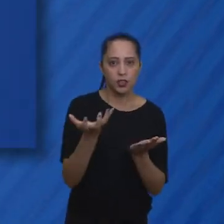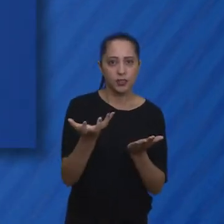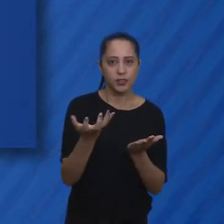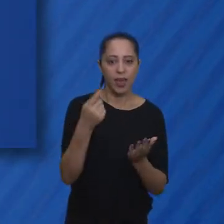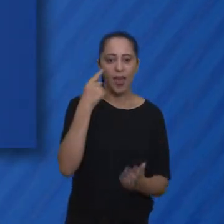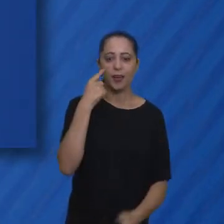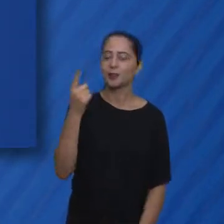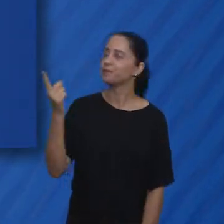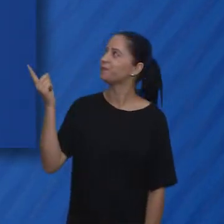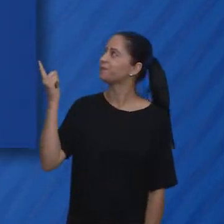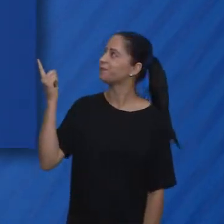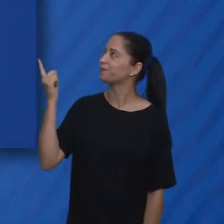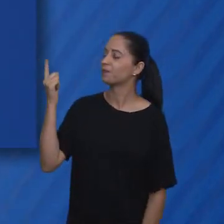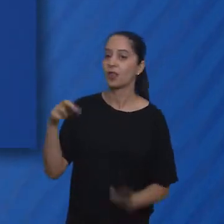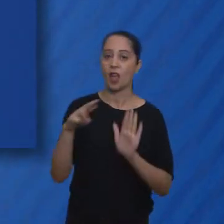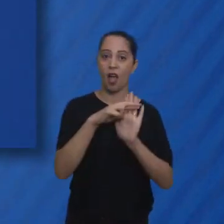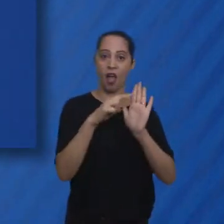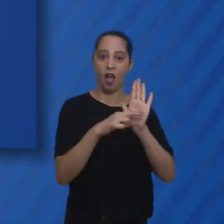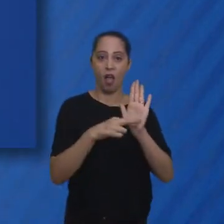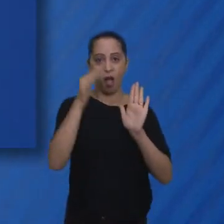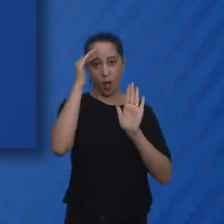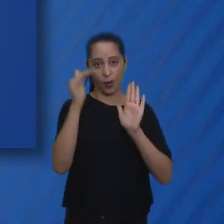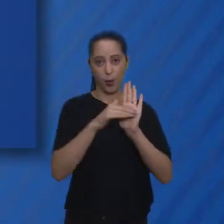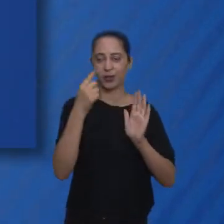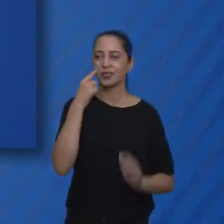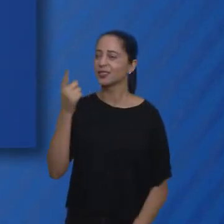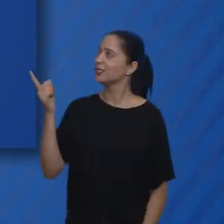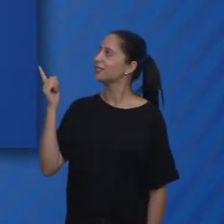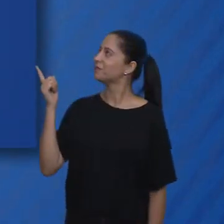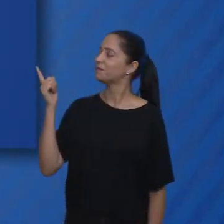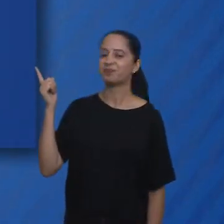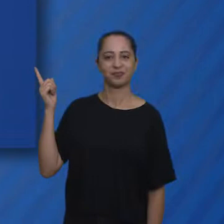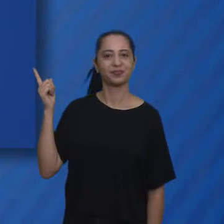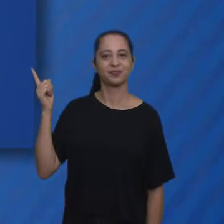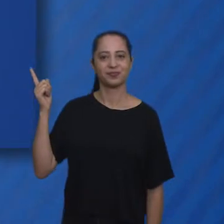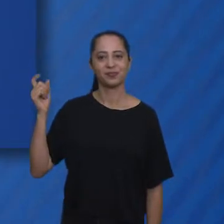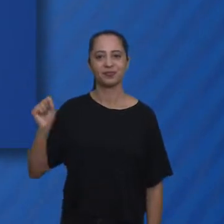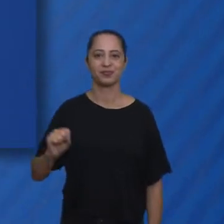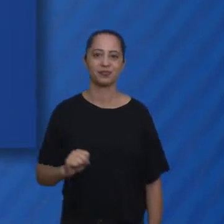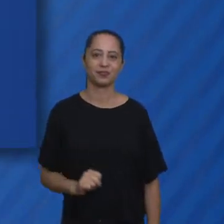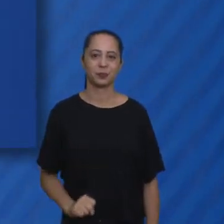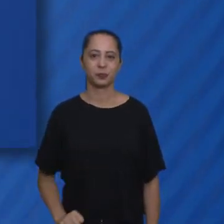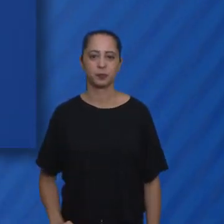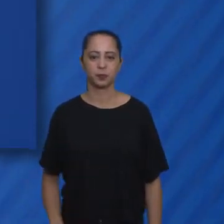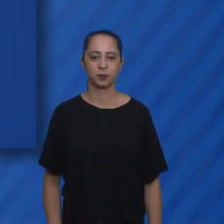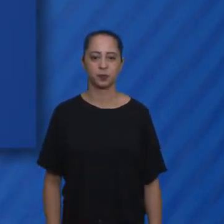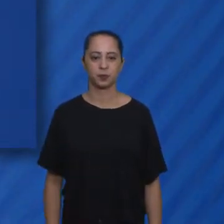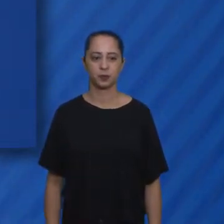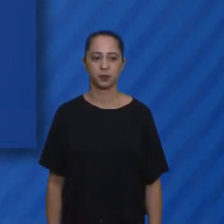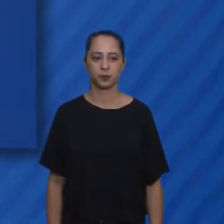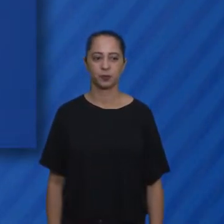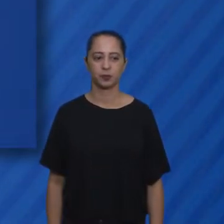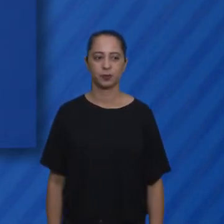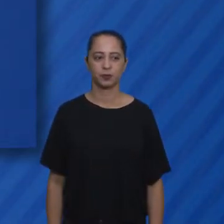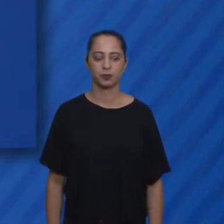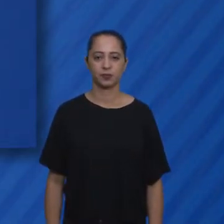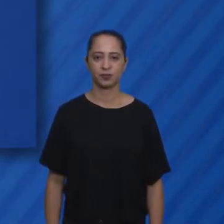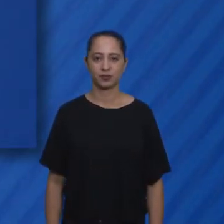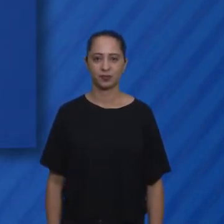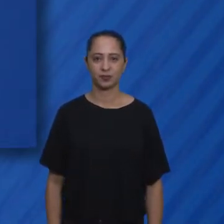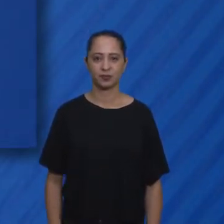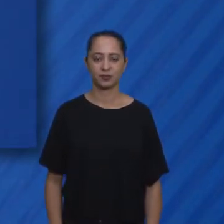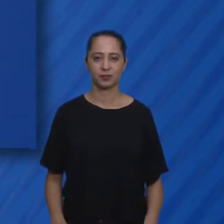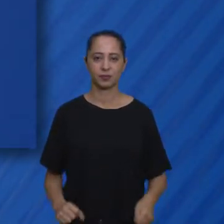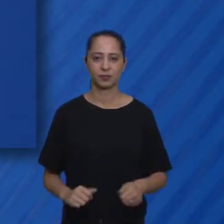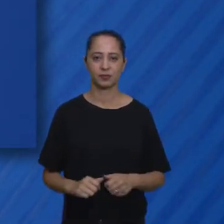para ingressar na Fundaz têm de ser feitas pelo site ou por meio do telefone 156 da Prefeitura, e é necessário